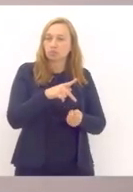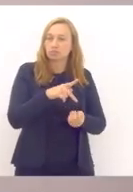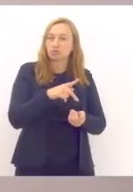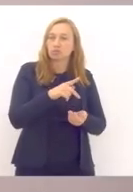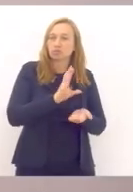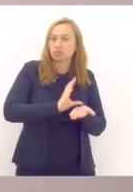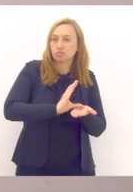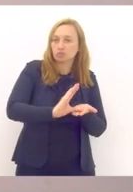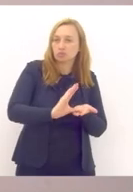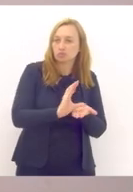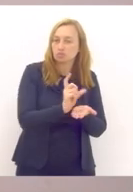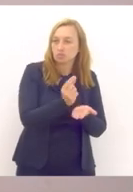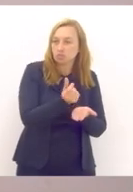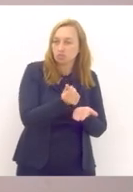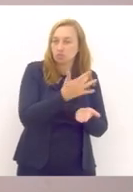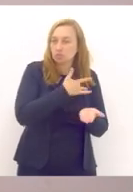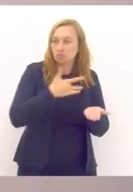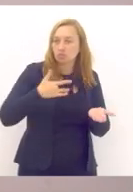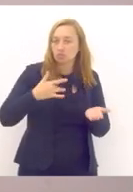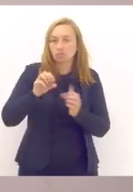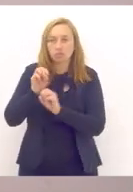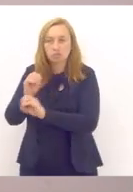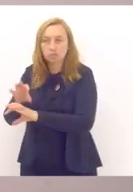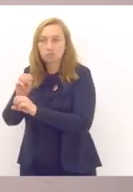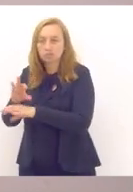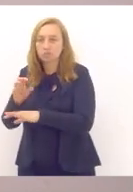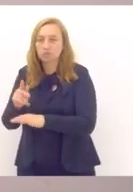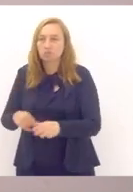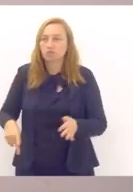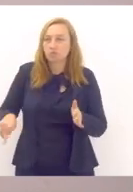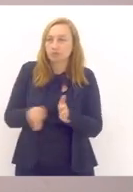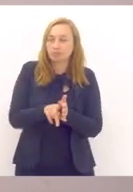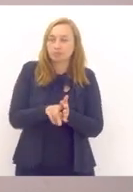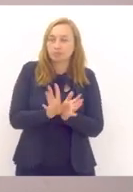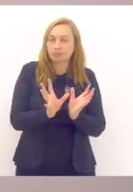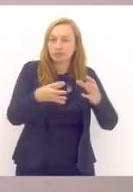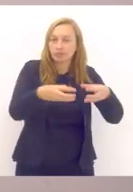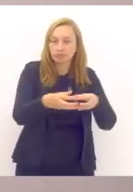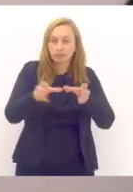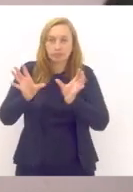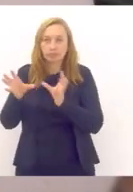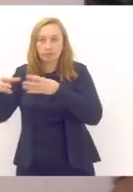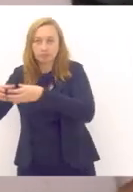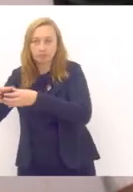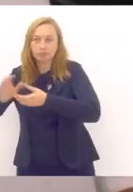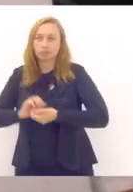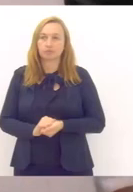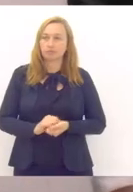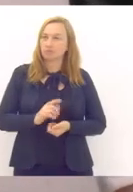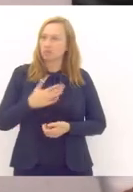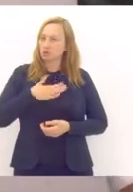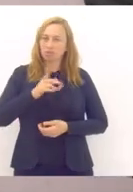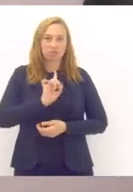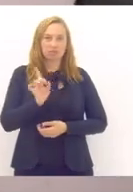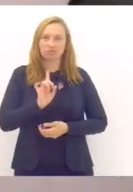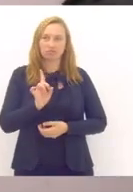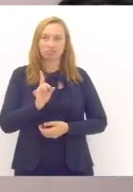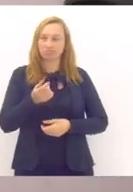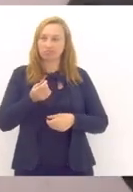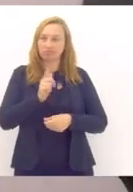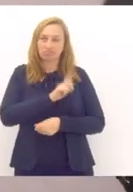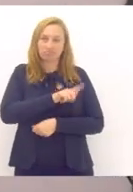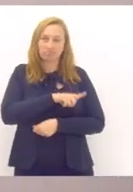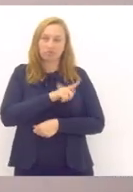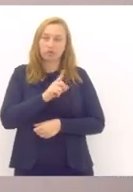saúde e educação ficam com os órgãos. Não fica comigo, não tem menor gestão. O dinheiro